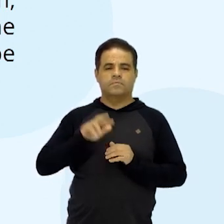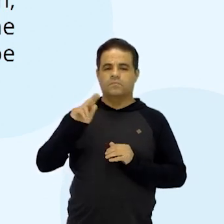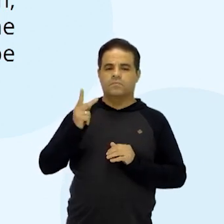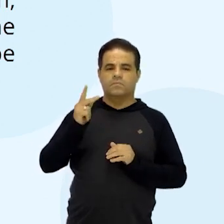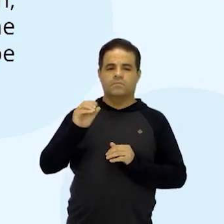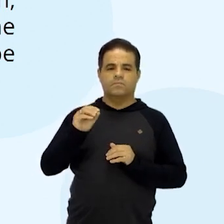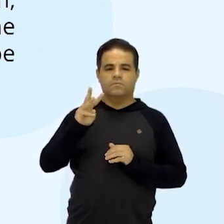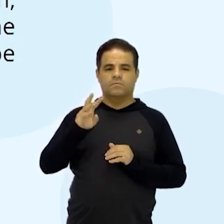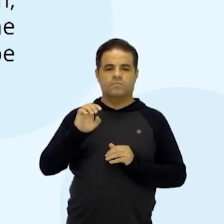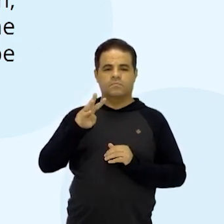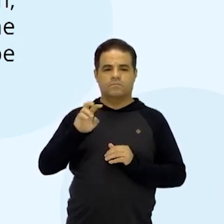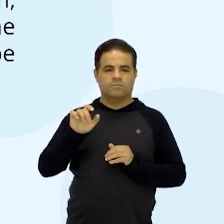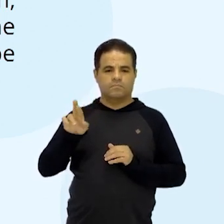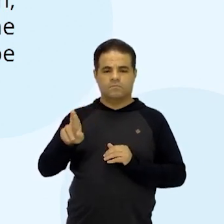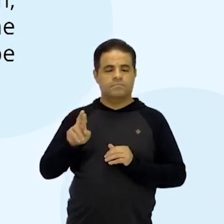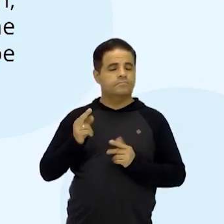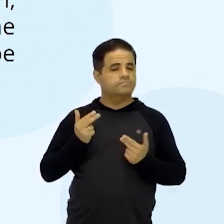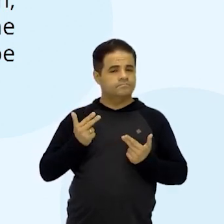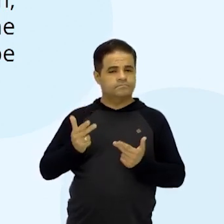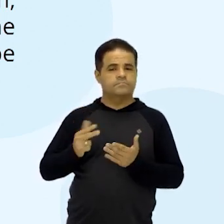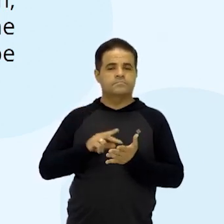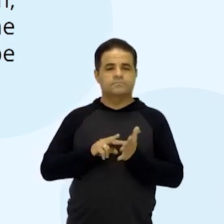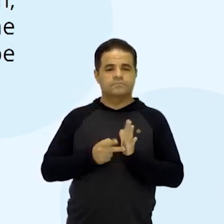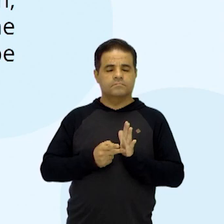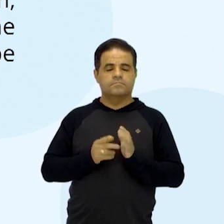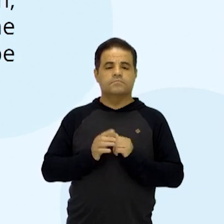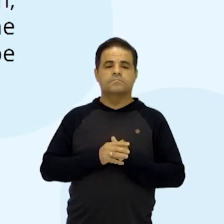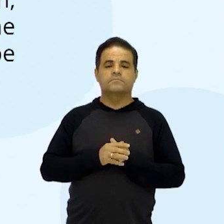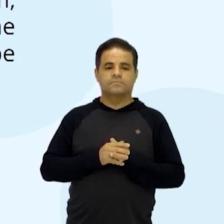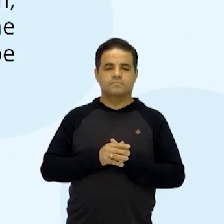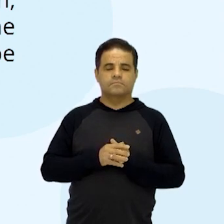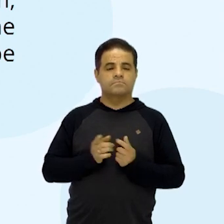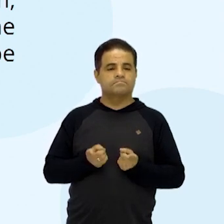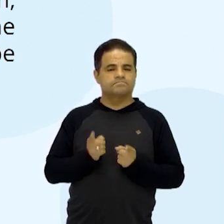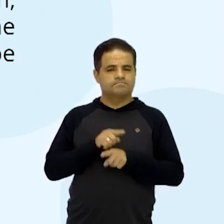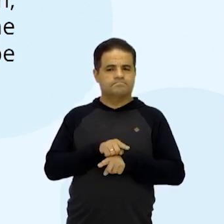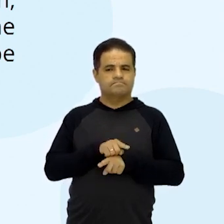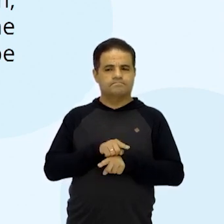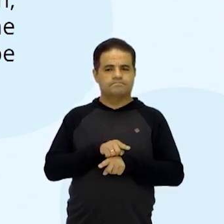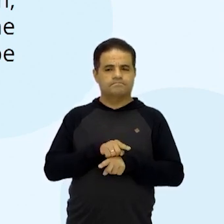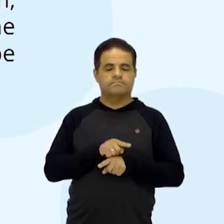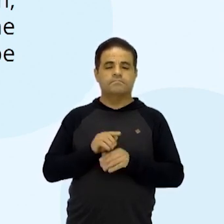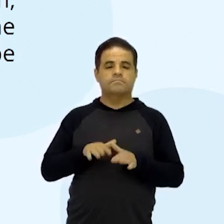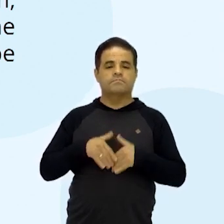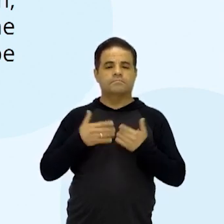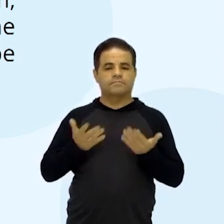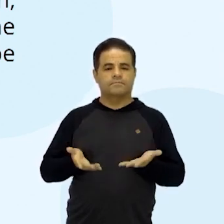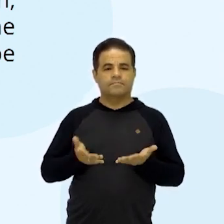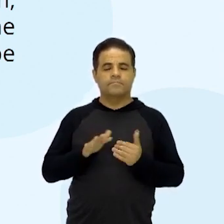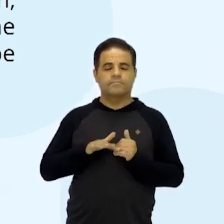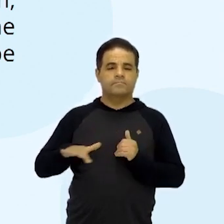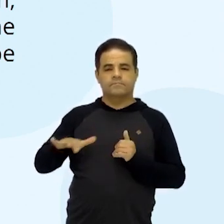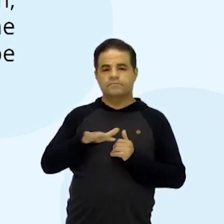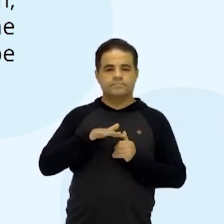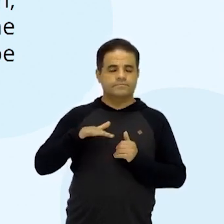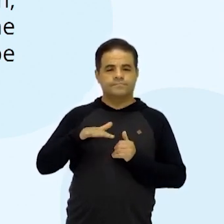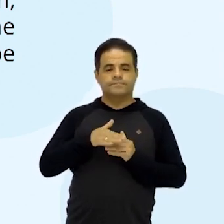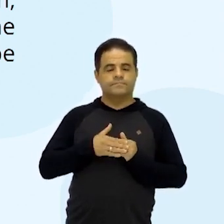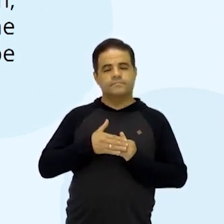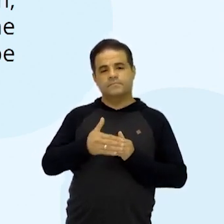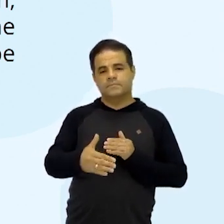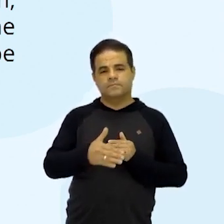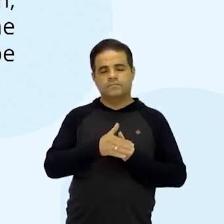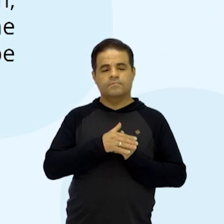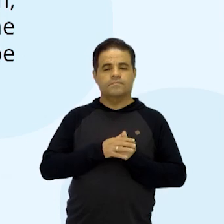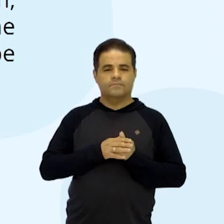connective aqui, que significa a mesma coisa que but, né? Ele dá um contraste. Então, porém, we have come across a